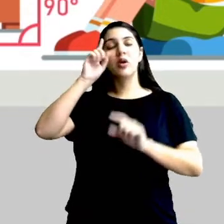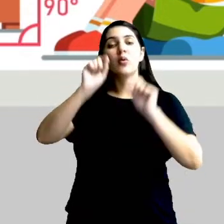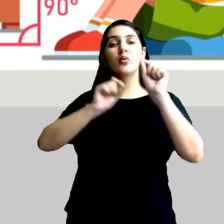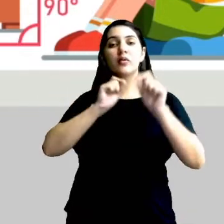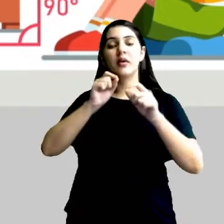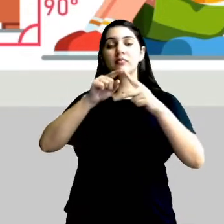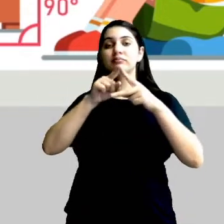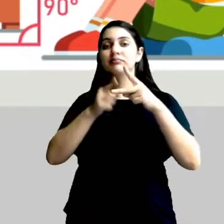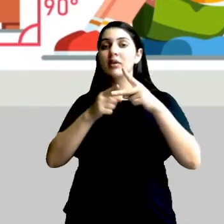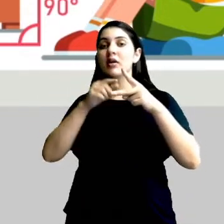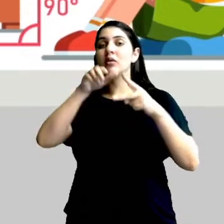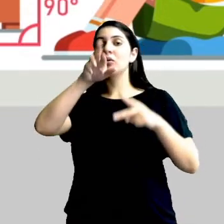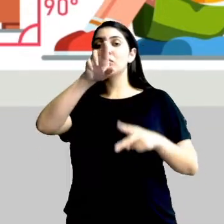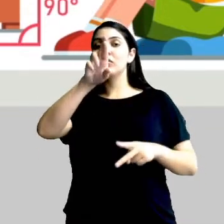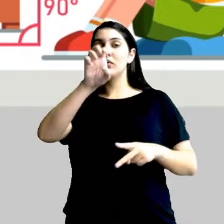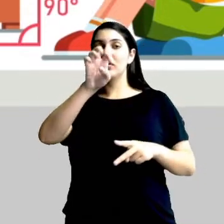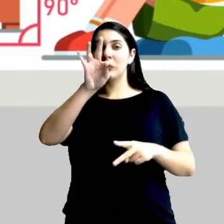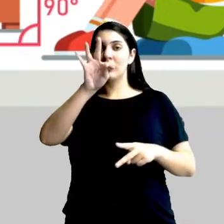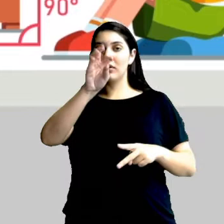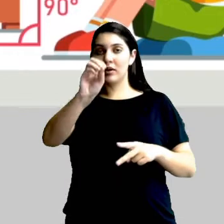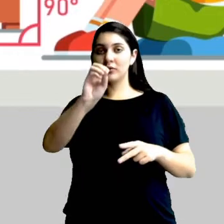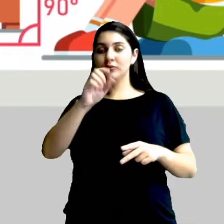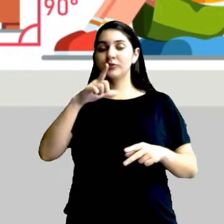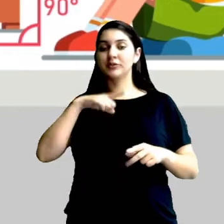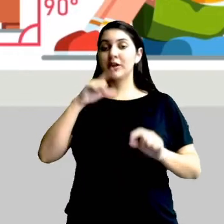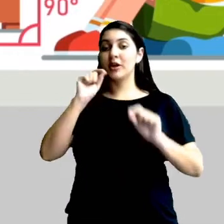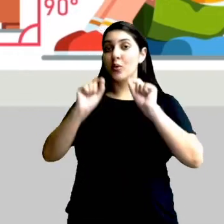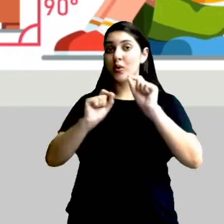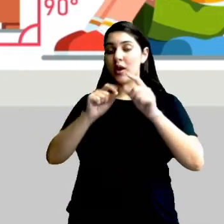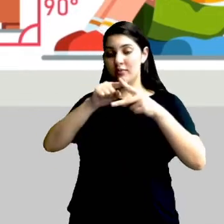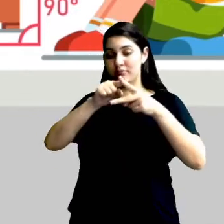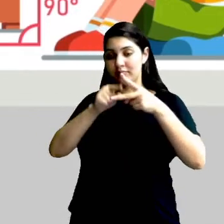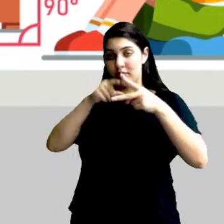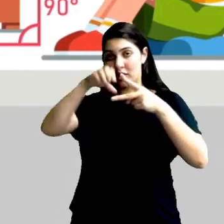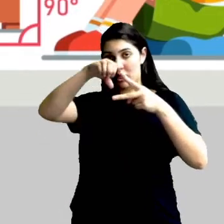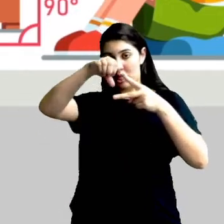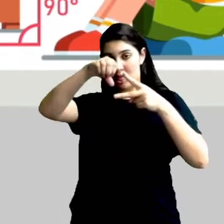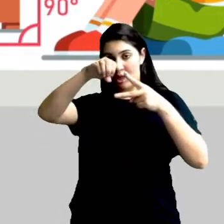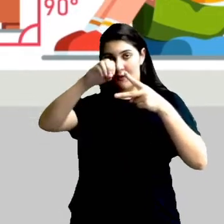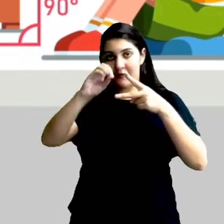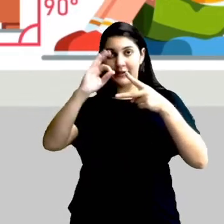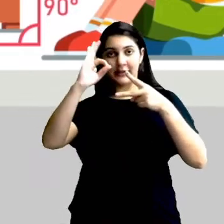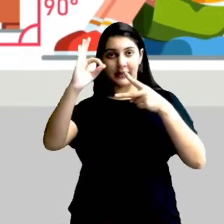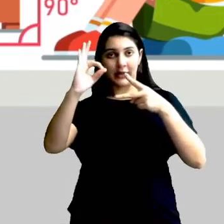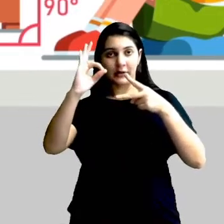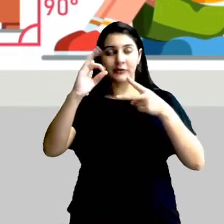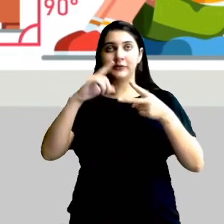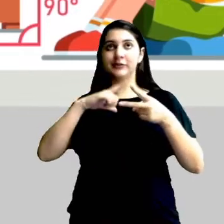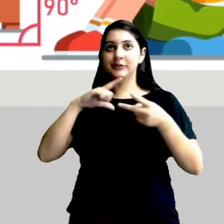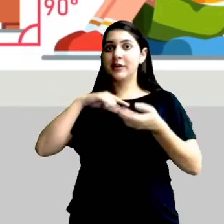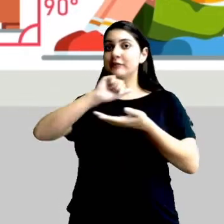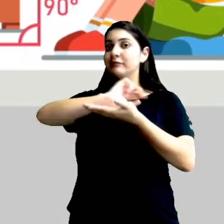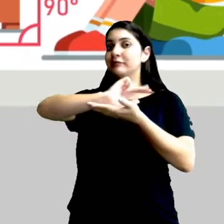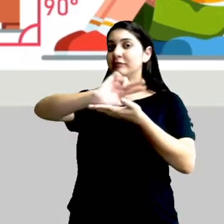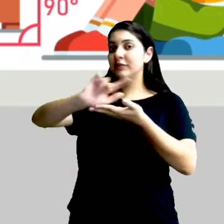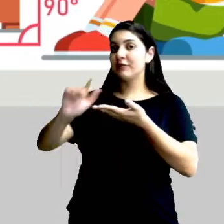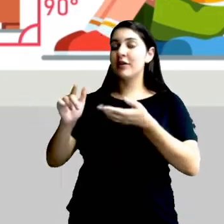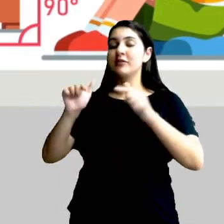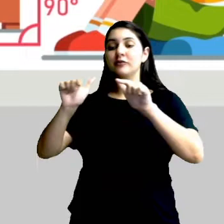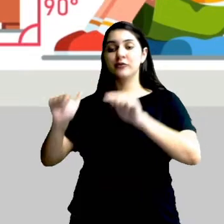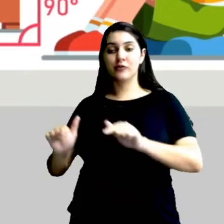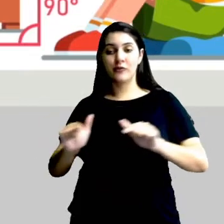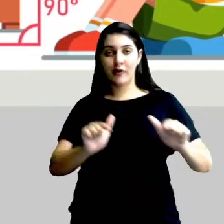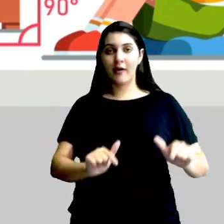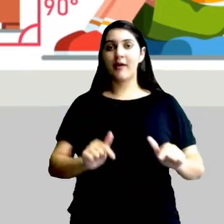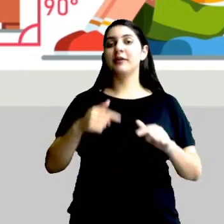ângulo reto. O ângulo reto, ele possui 90 graus e está presente em diferentes lugares,